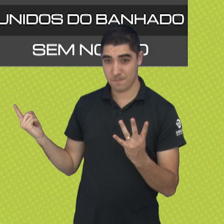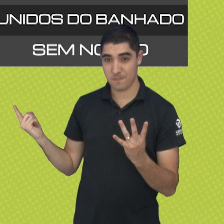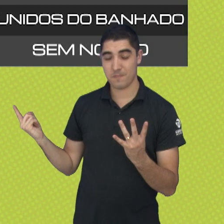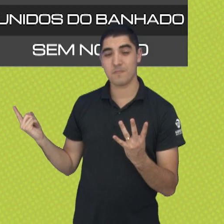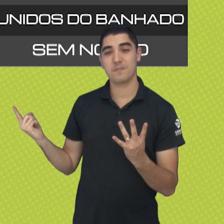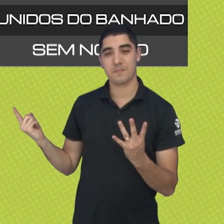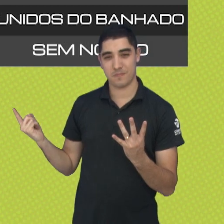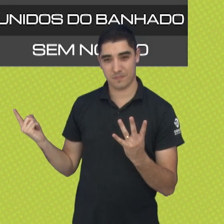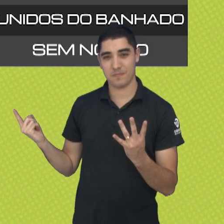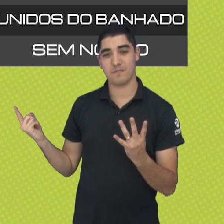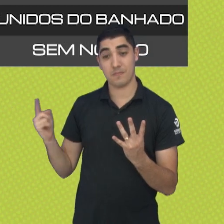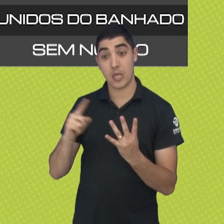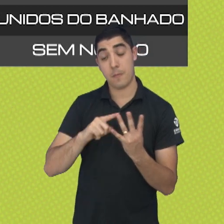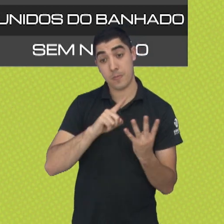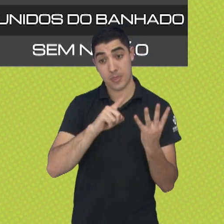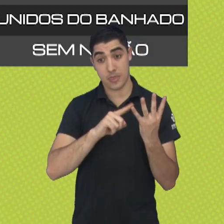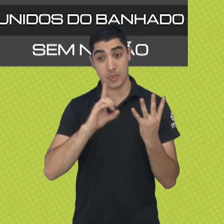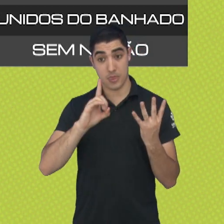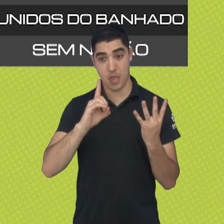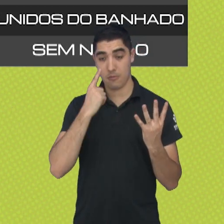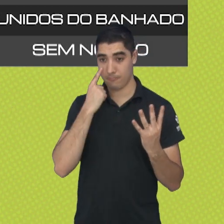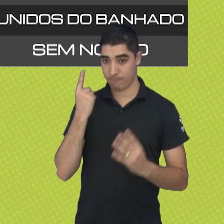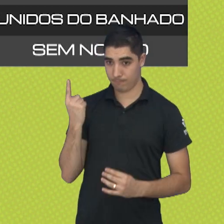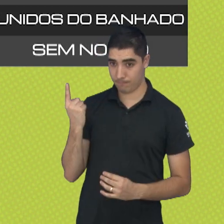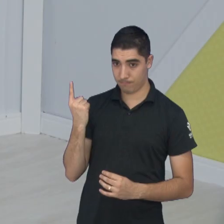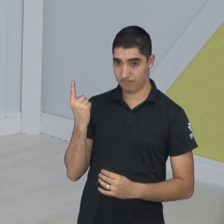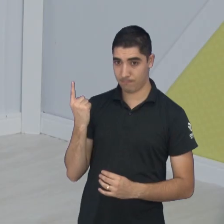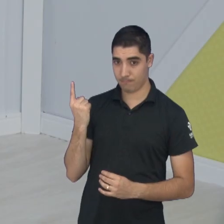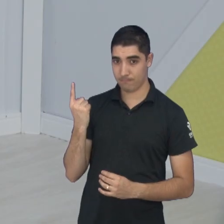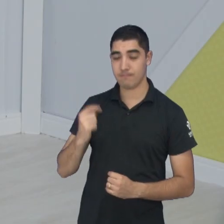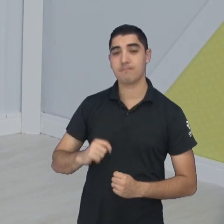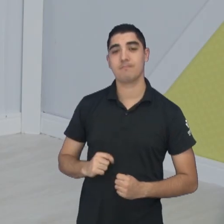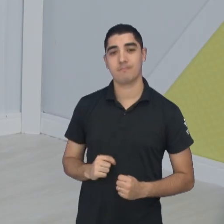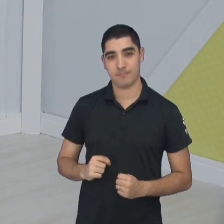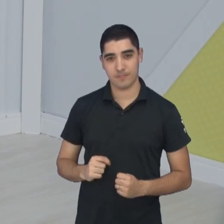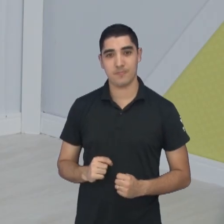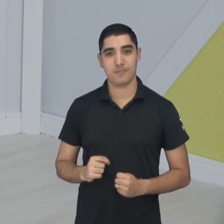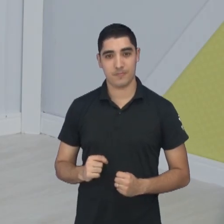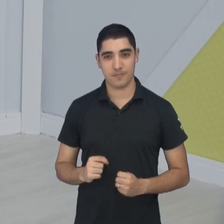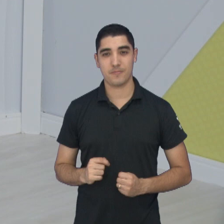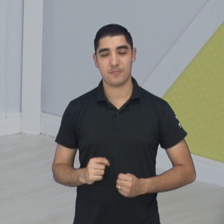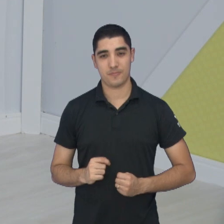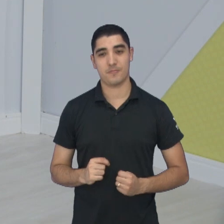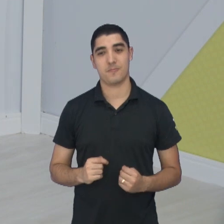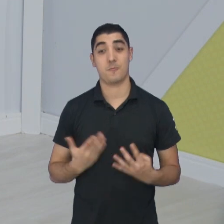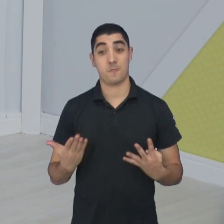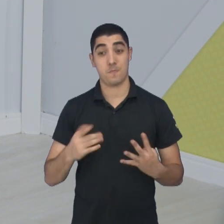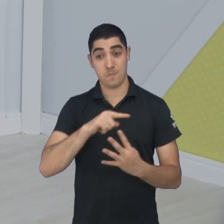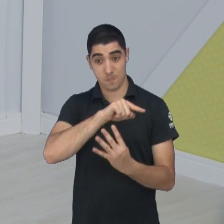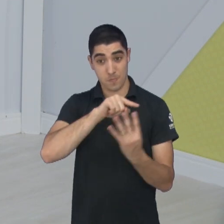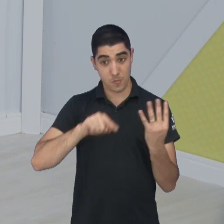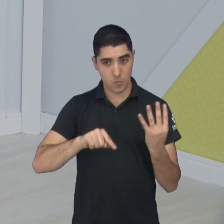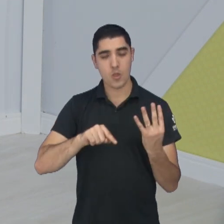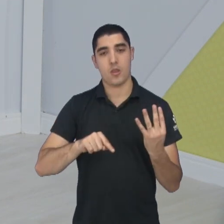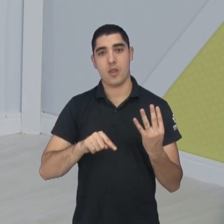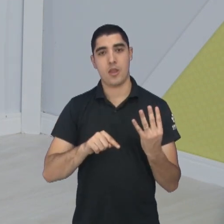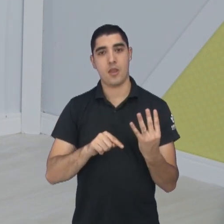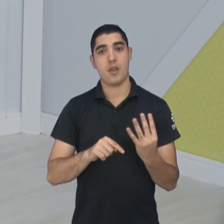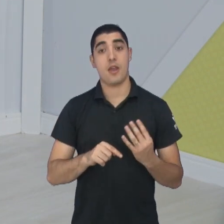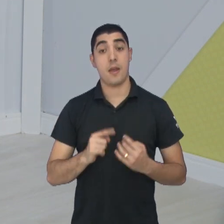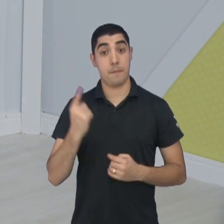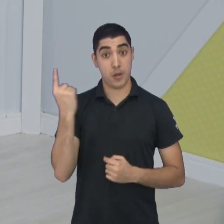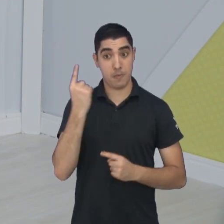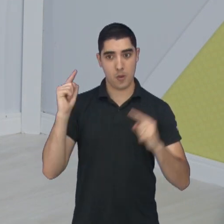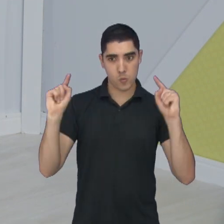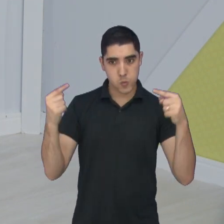Vista e Mineirão. E no grupo D, Santa Cruz, Bandeirantes, Unidos do Banhado e Sem Noção. Primeira rodada, o nosso